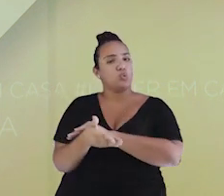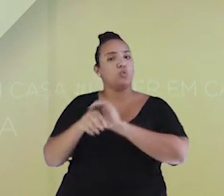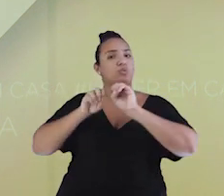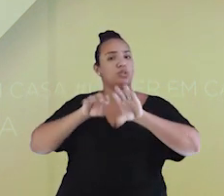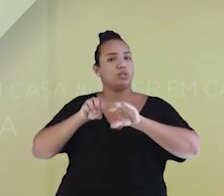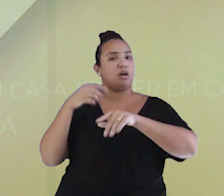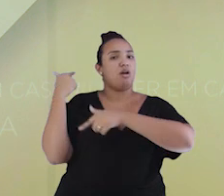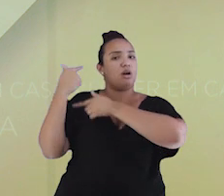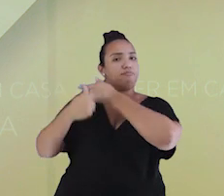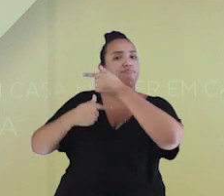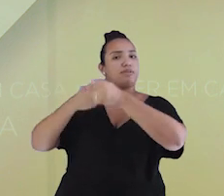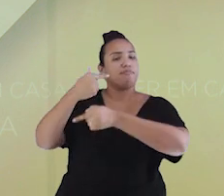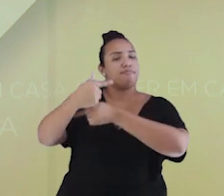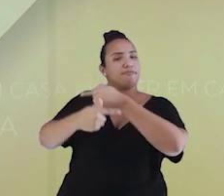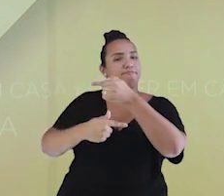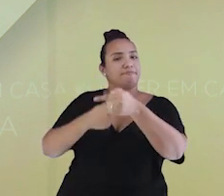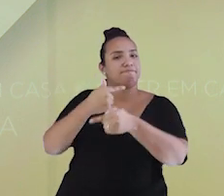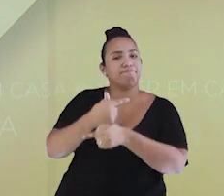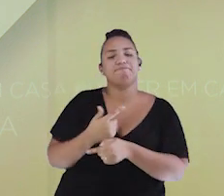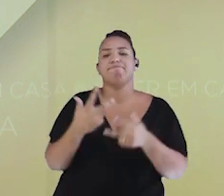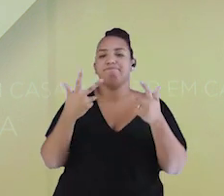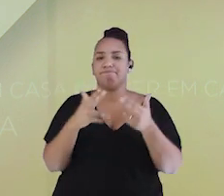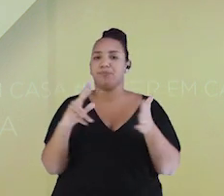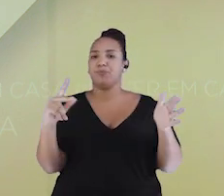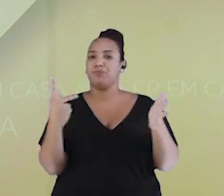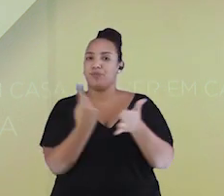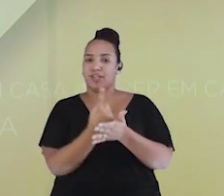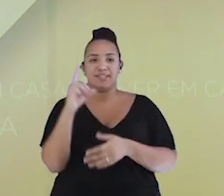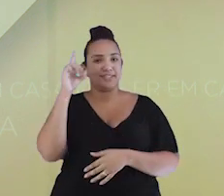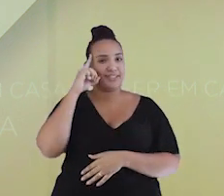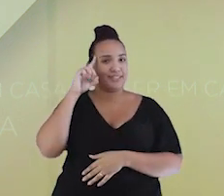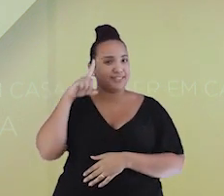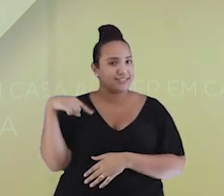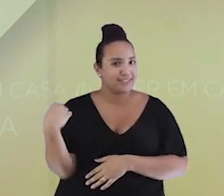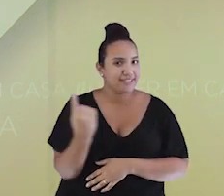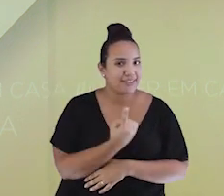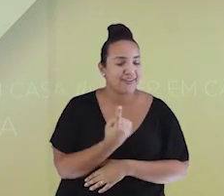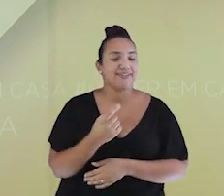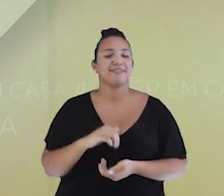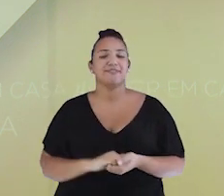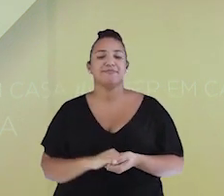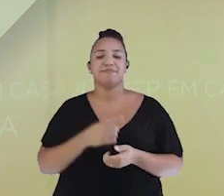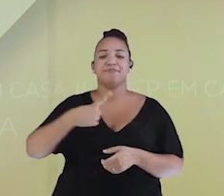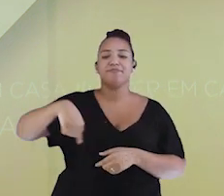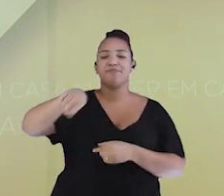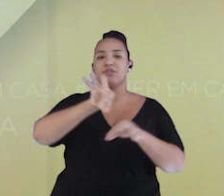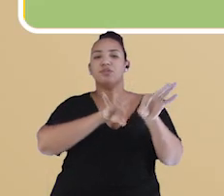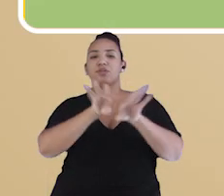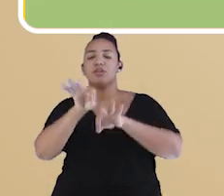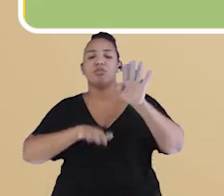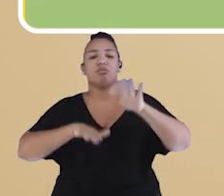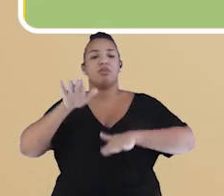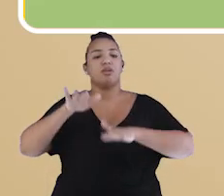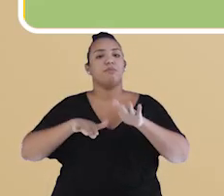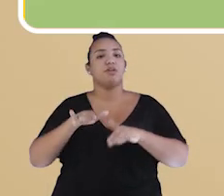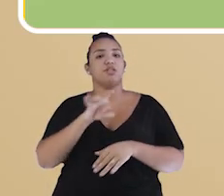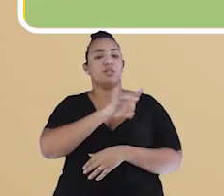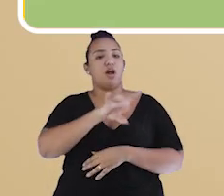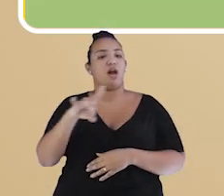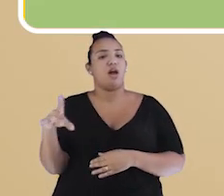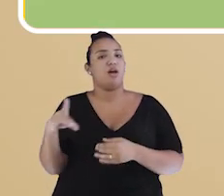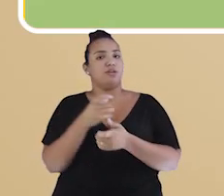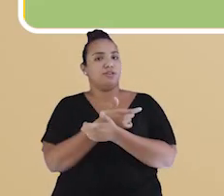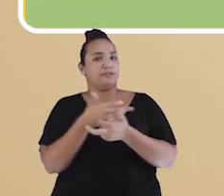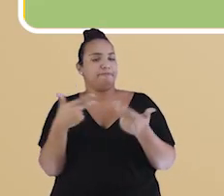e costumes eram reproduzidos de geração em geração, assim como acontece em nossos dias. Nos organizamos